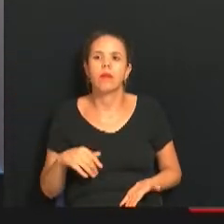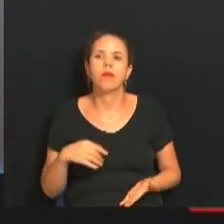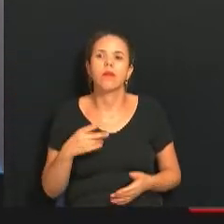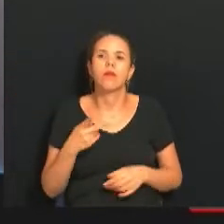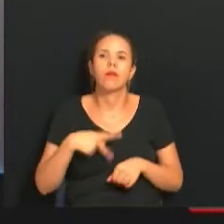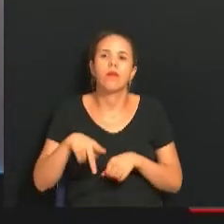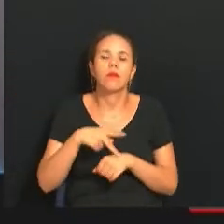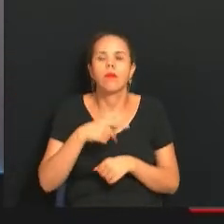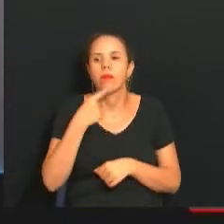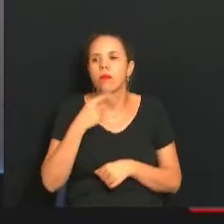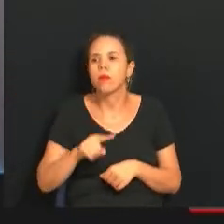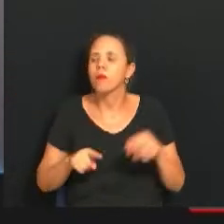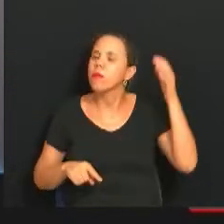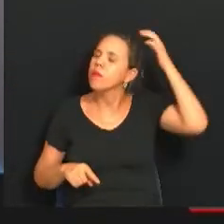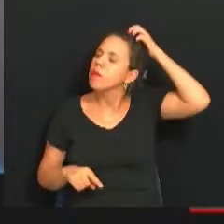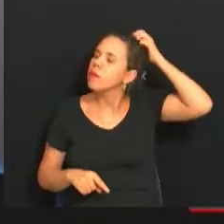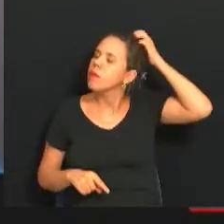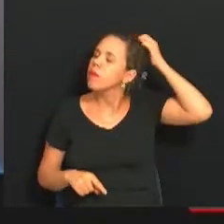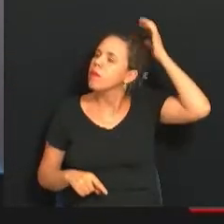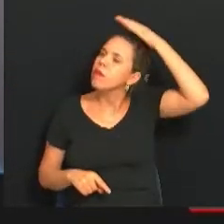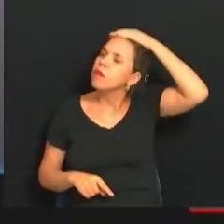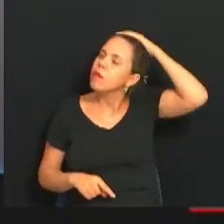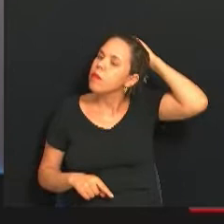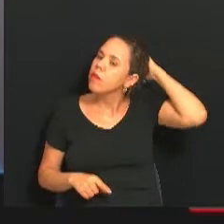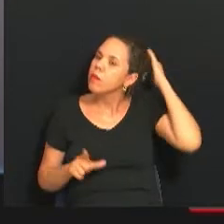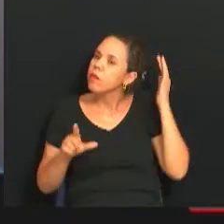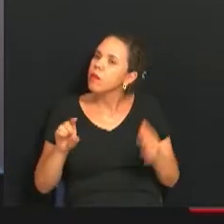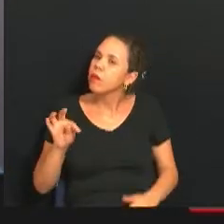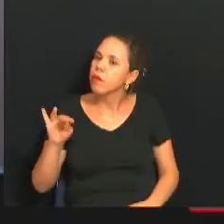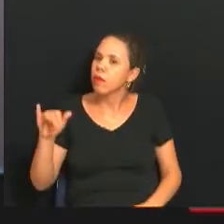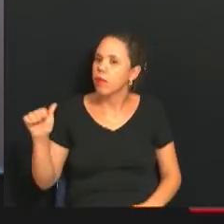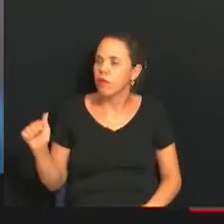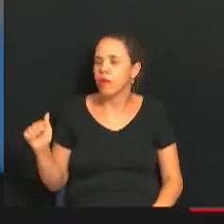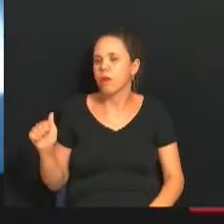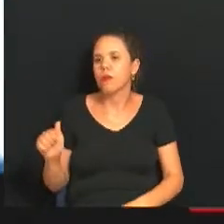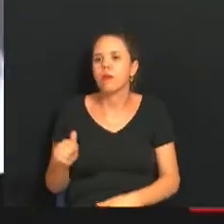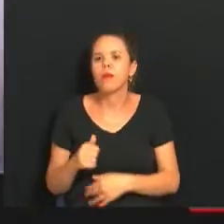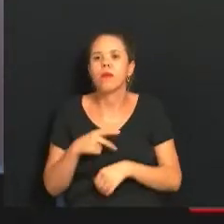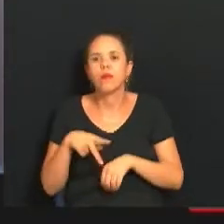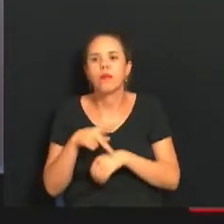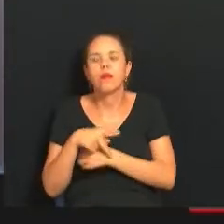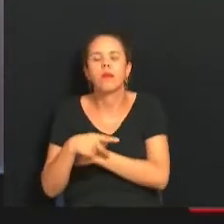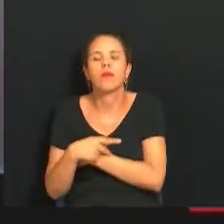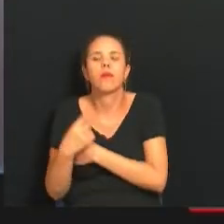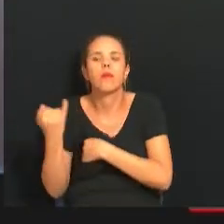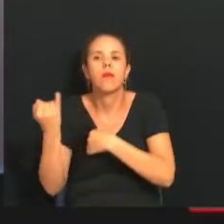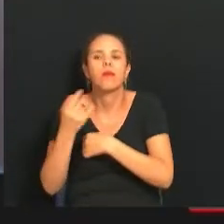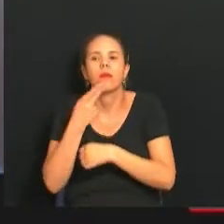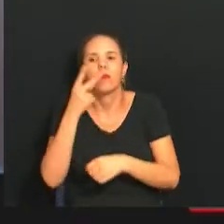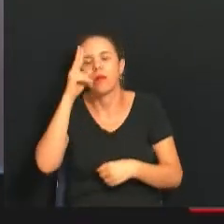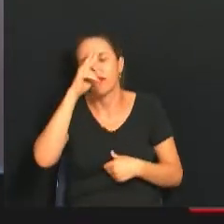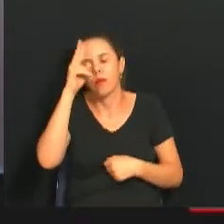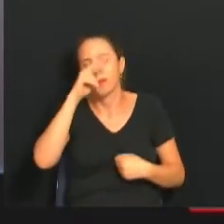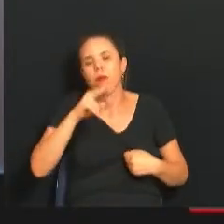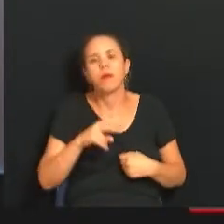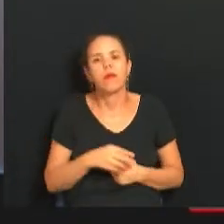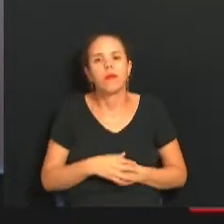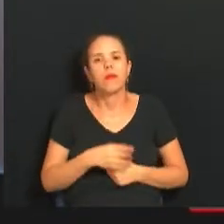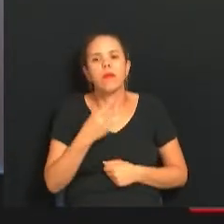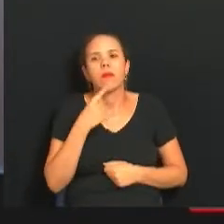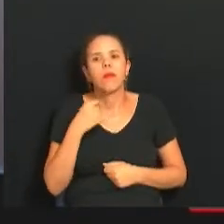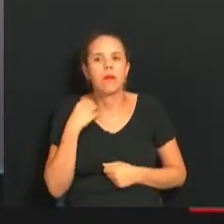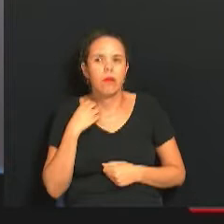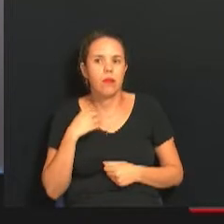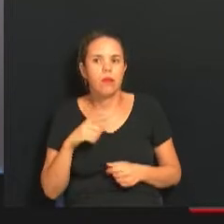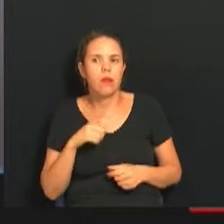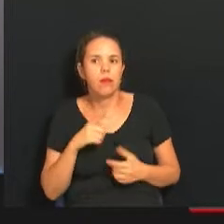com a Letônia, a Estônia e a Lituânia, que são os países bálticos, mas é importante a gente lembrar que a Rússia tem um exclave,